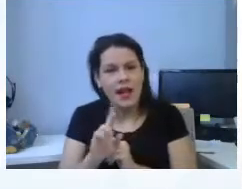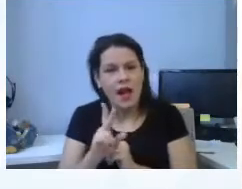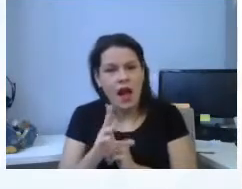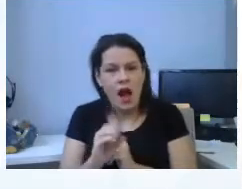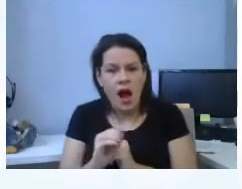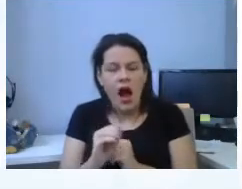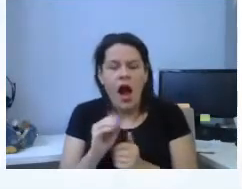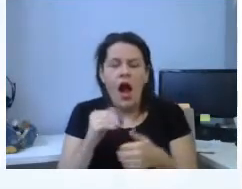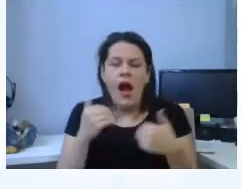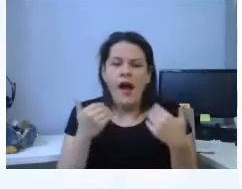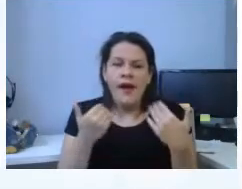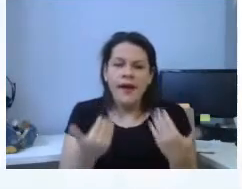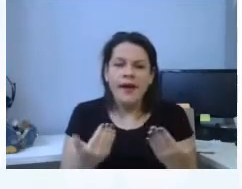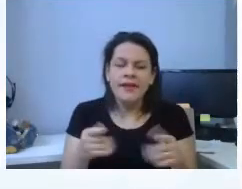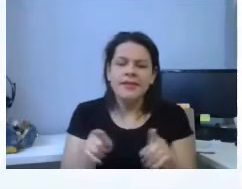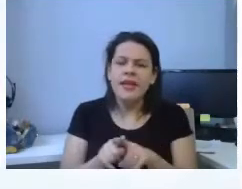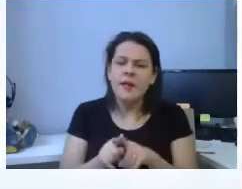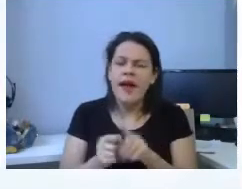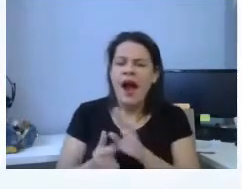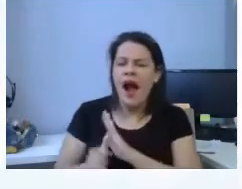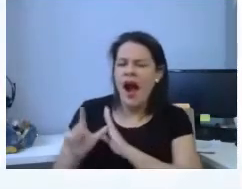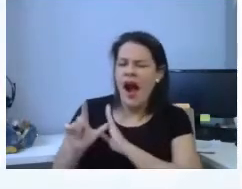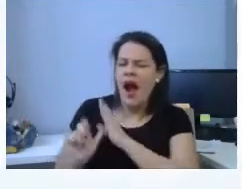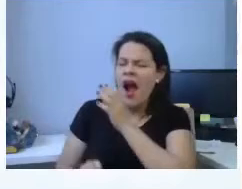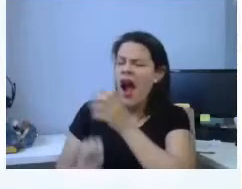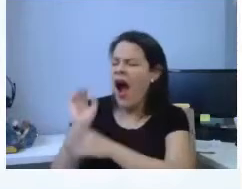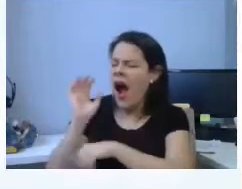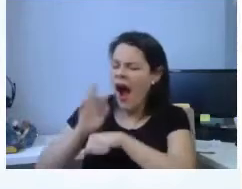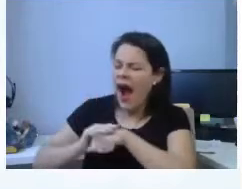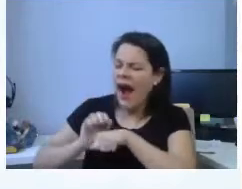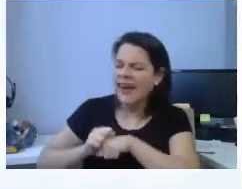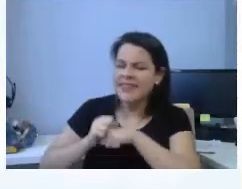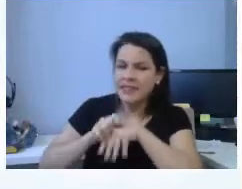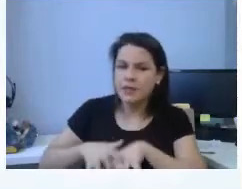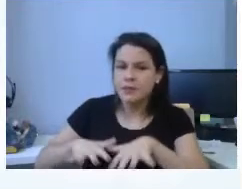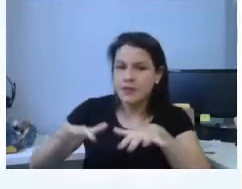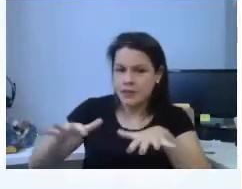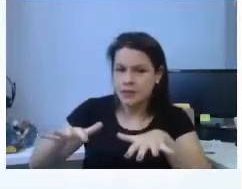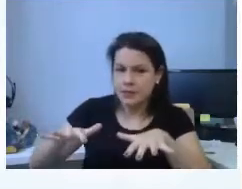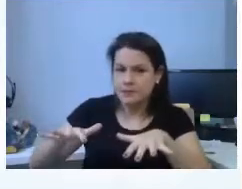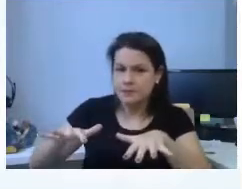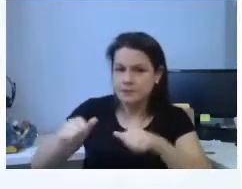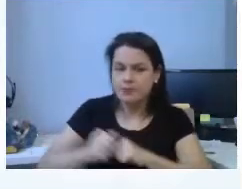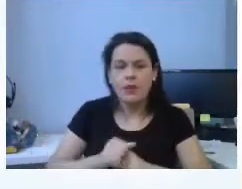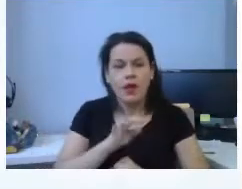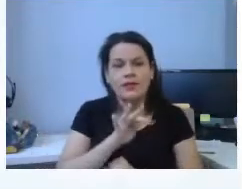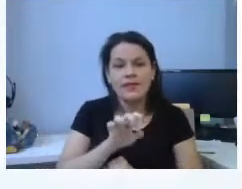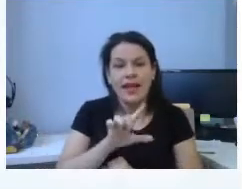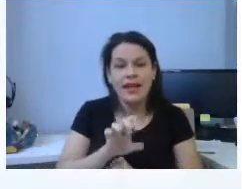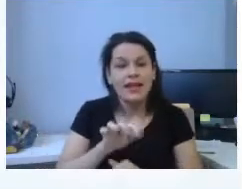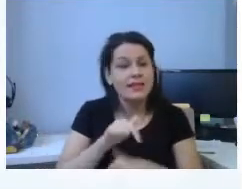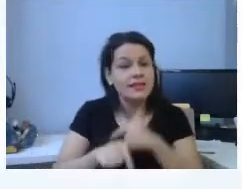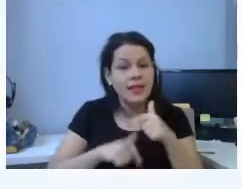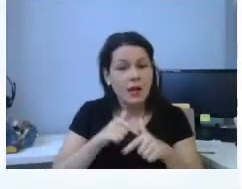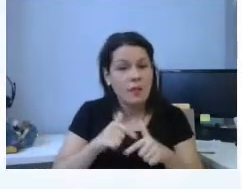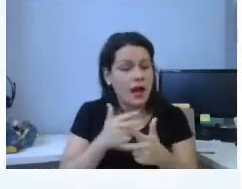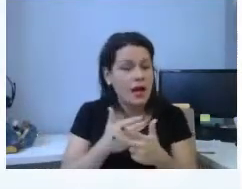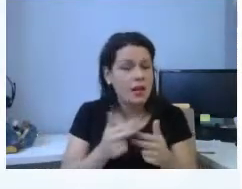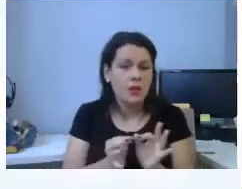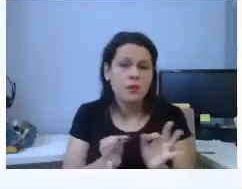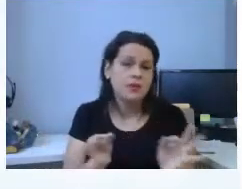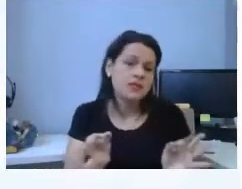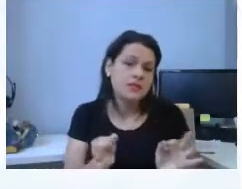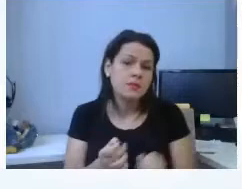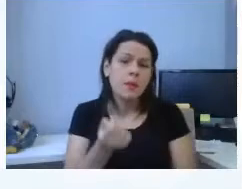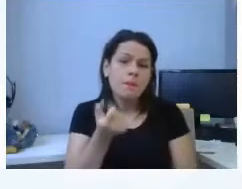Até o surgimento da pandemia, da Covid-19, o teletrabalho era algo ainda, digamos,